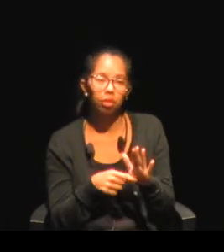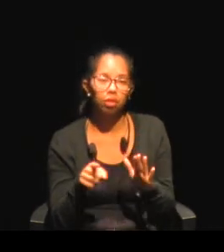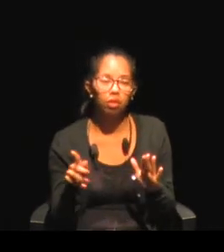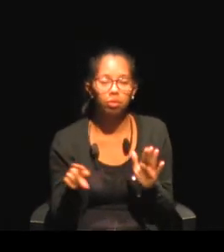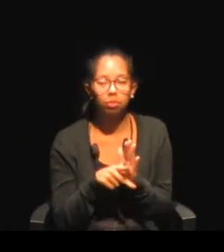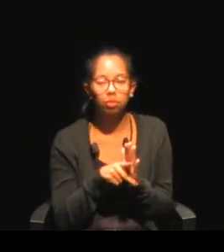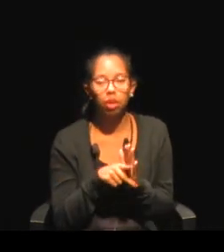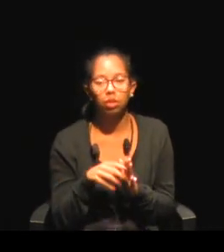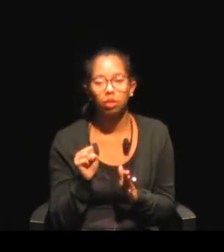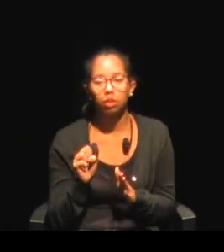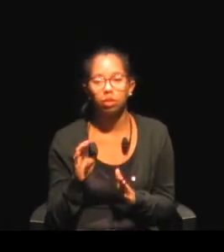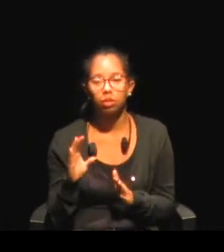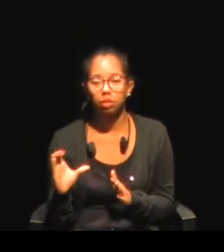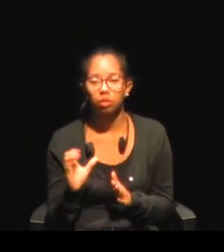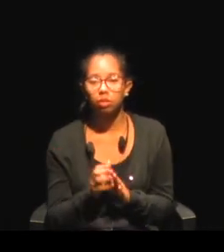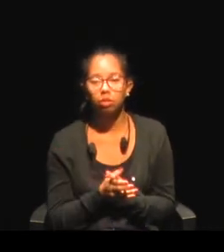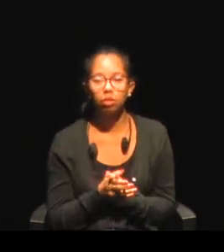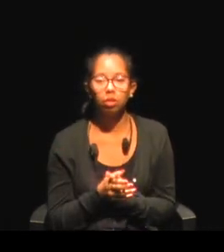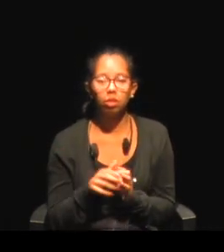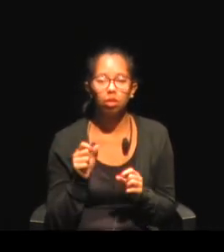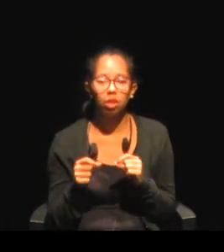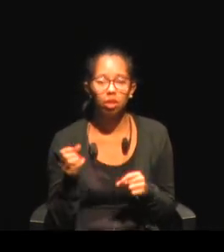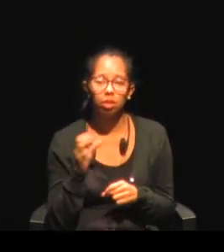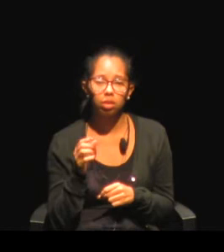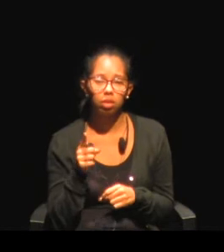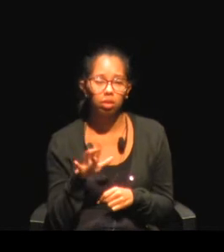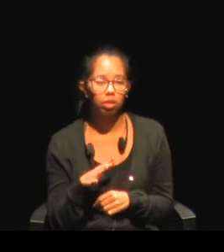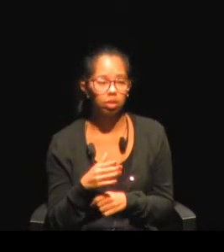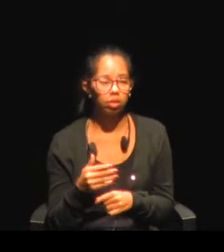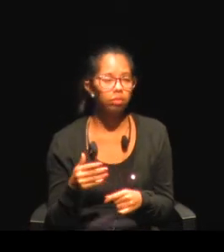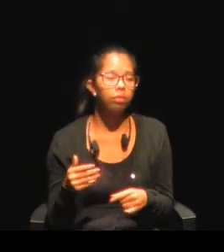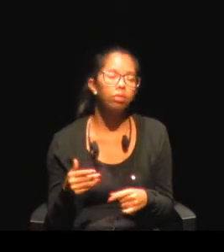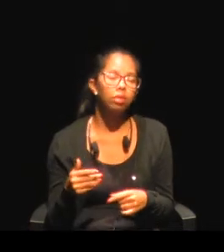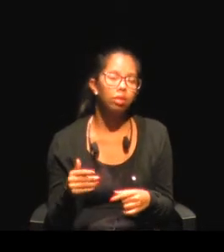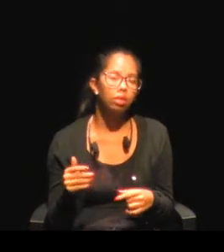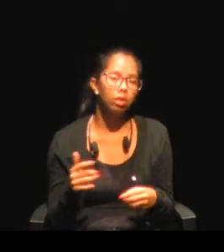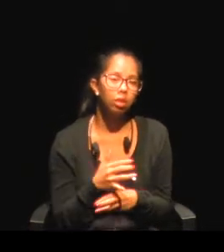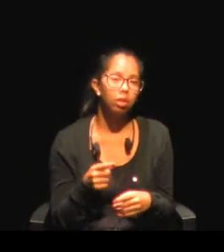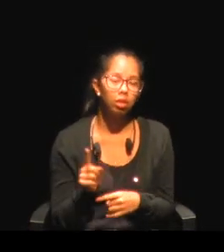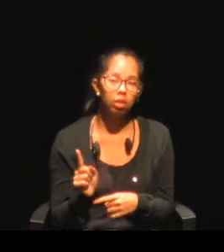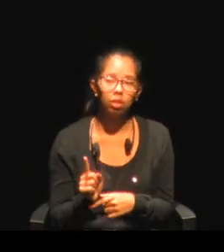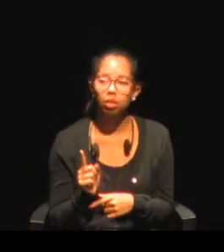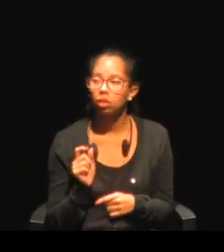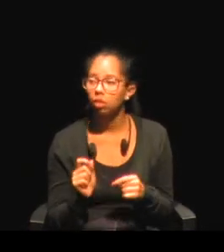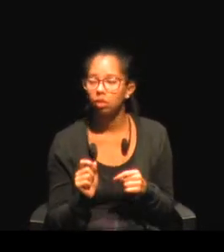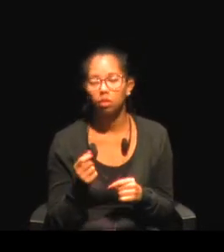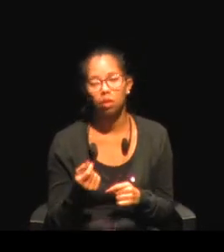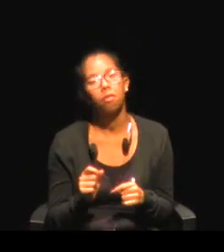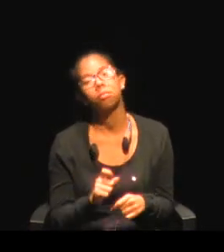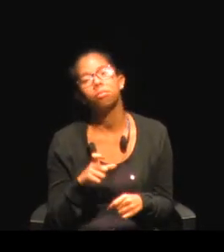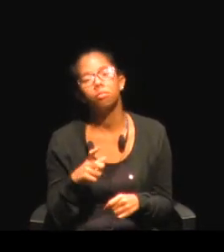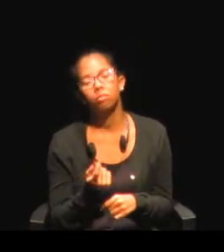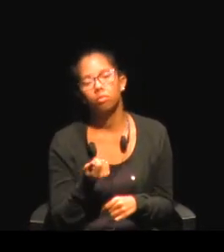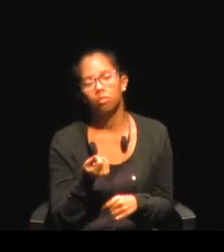referência para esse... A gente fez um pequeno estudo muito rápido assim do que seria uma operação urbana em curso que vai orientar